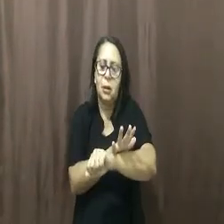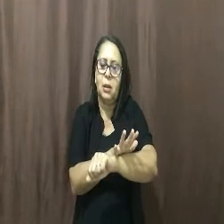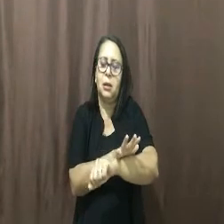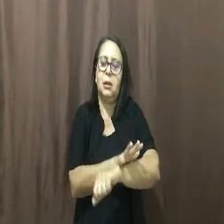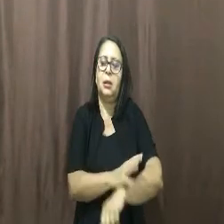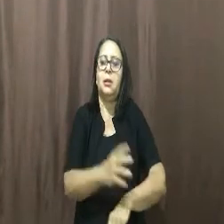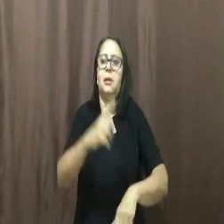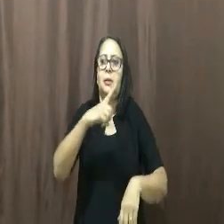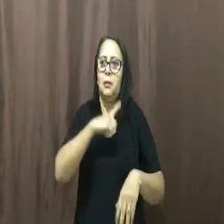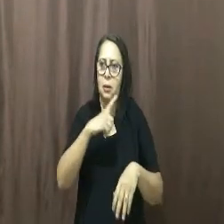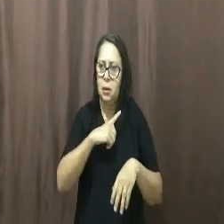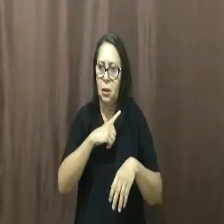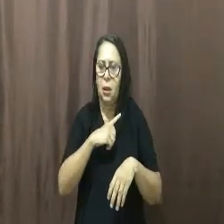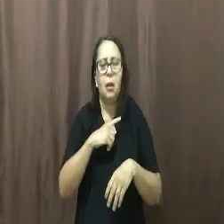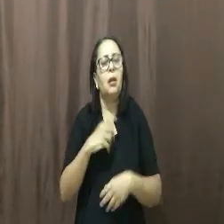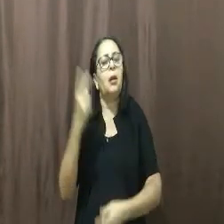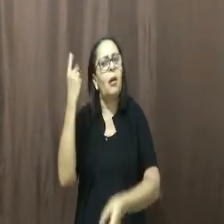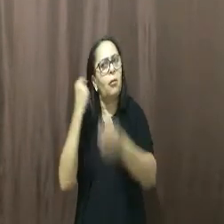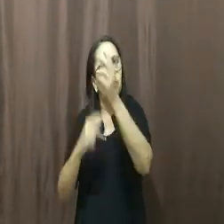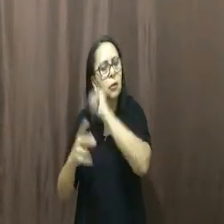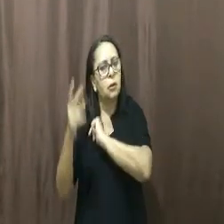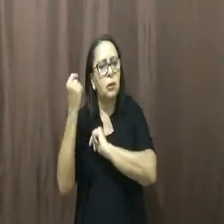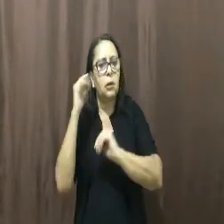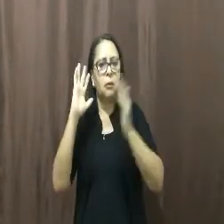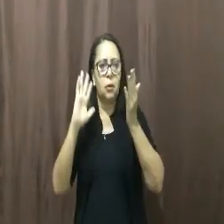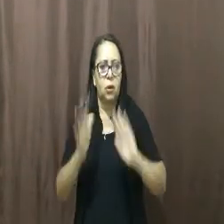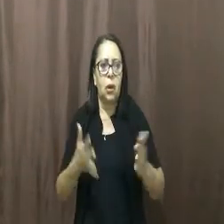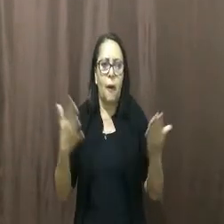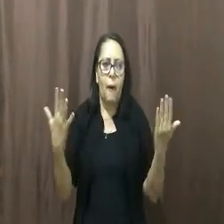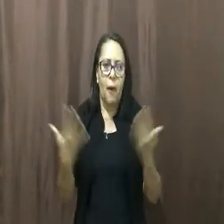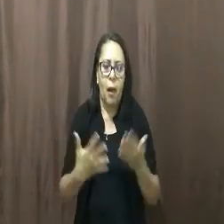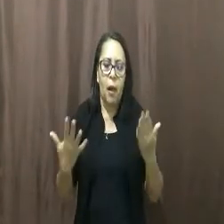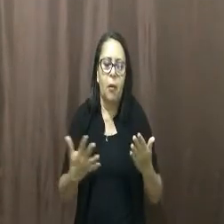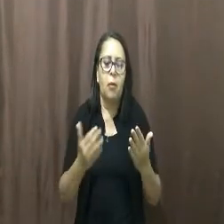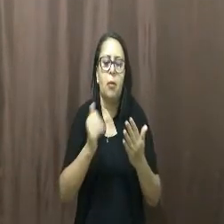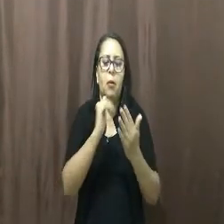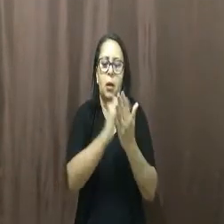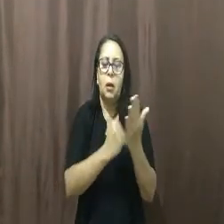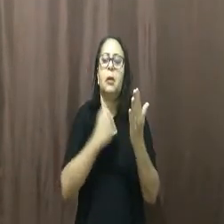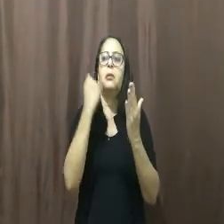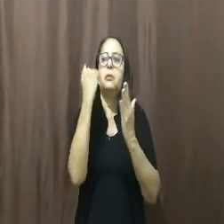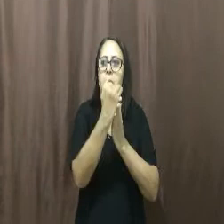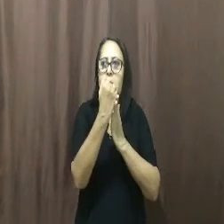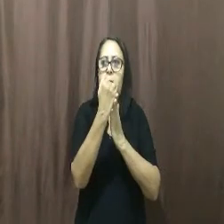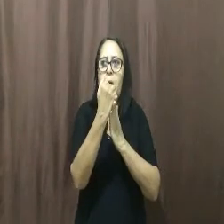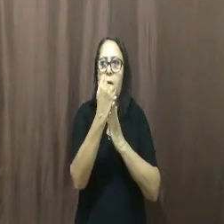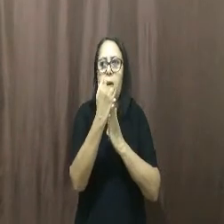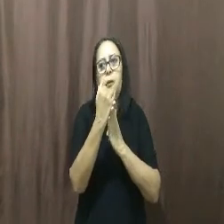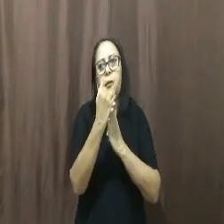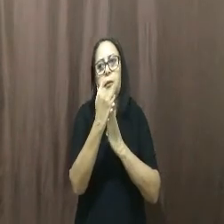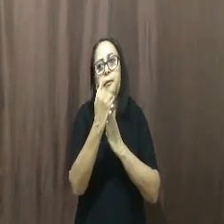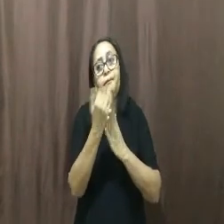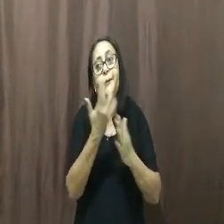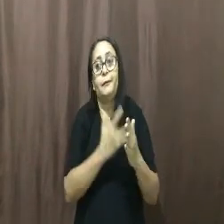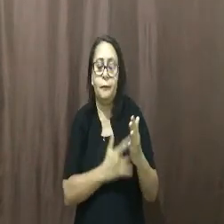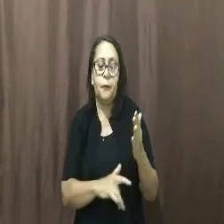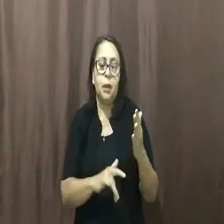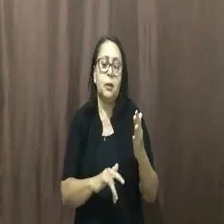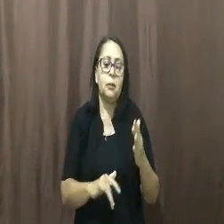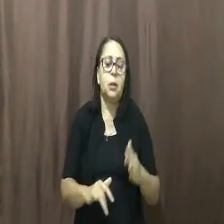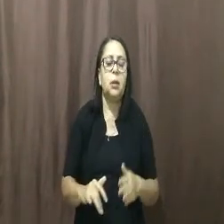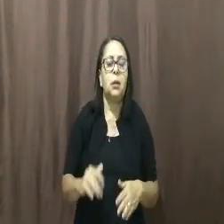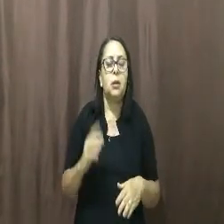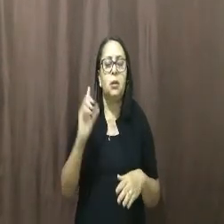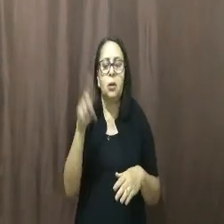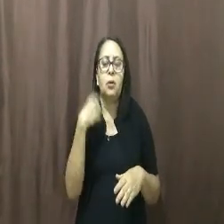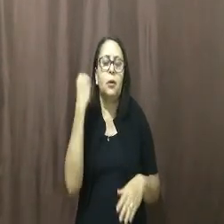e o racismo existe não de agora. Né? Agora é que recrudesceu, infelizmente, em